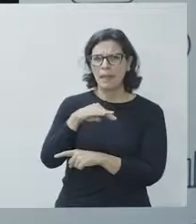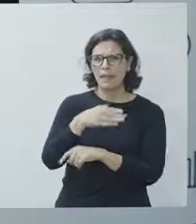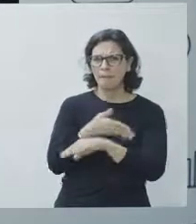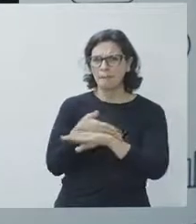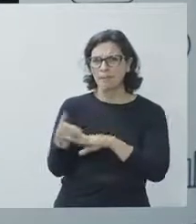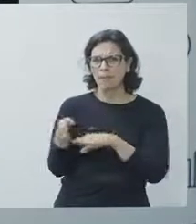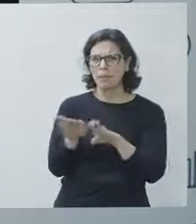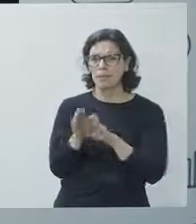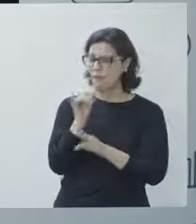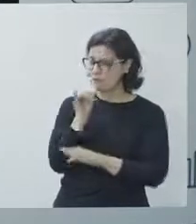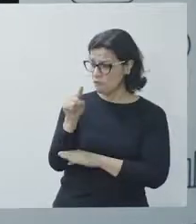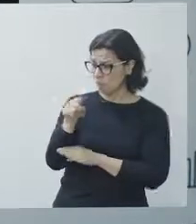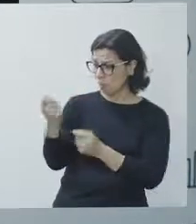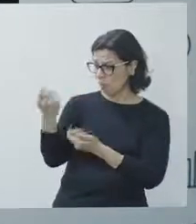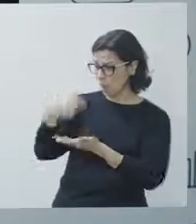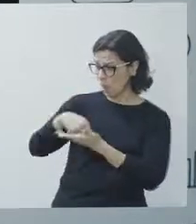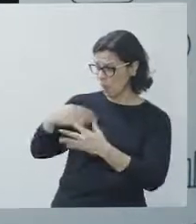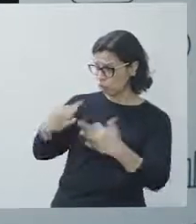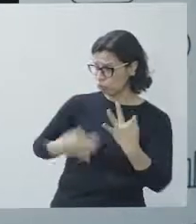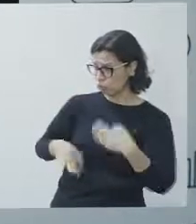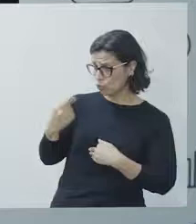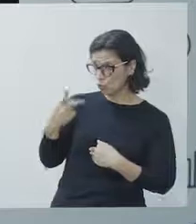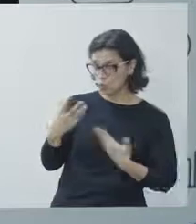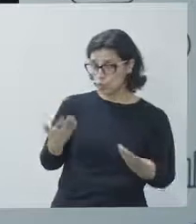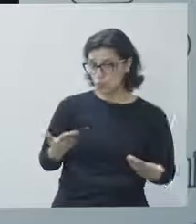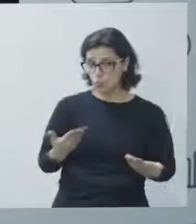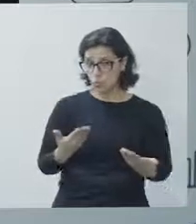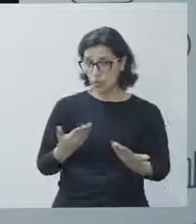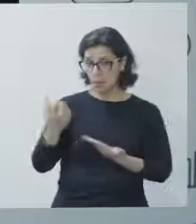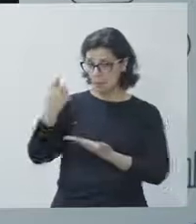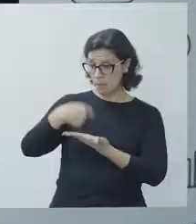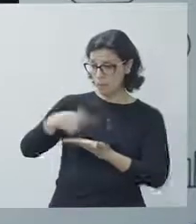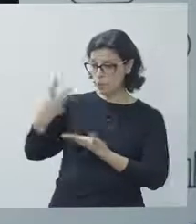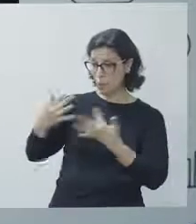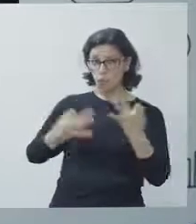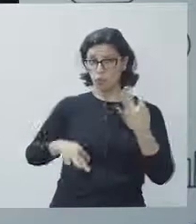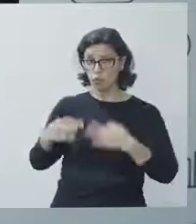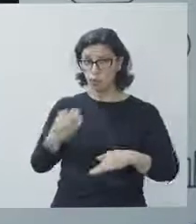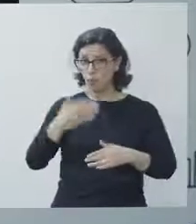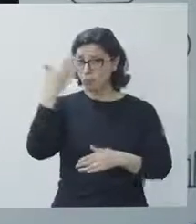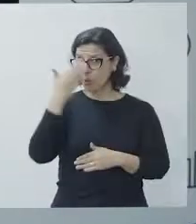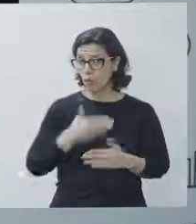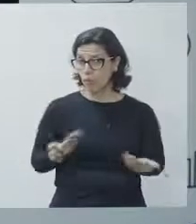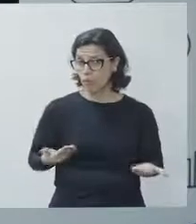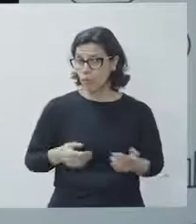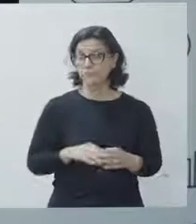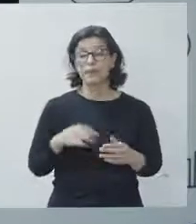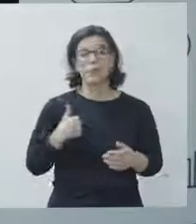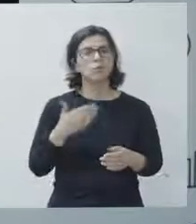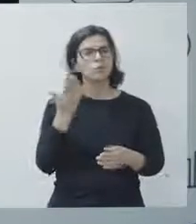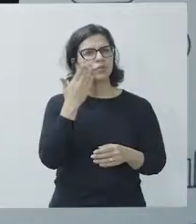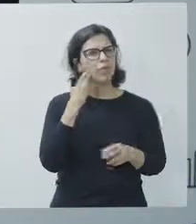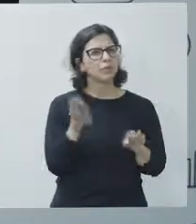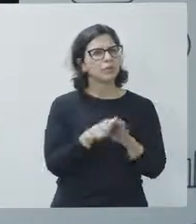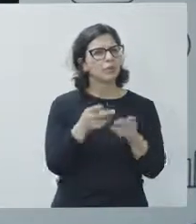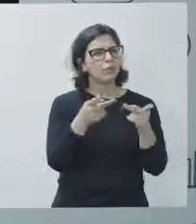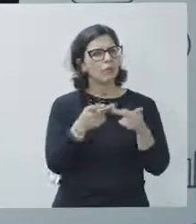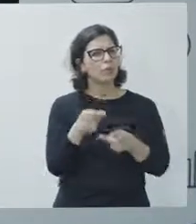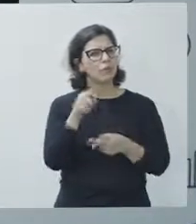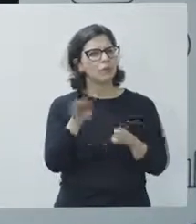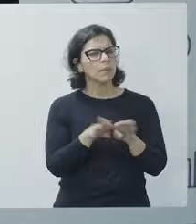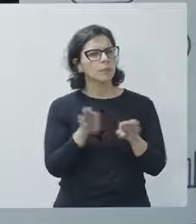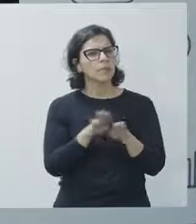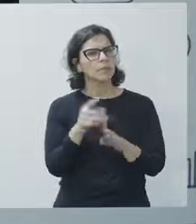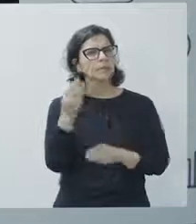desse verme, que ele diz ali aquelas palavras, né? Pague-me né, a prova de suas dores, e eu já te convido para a